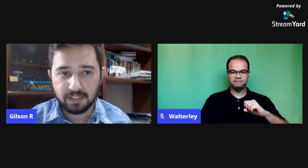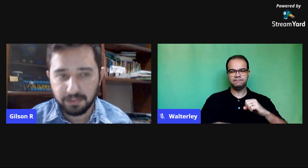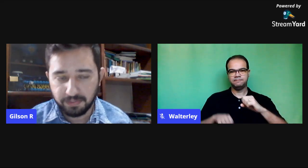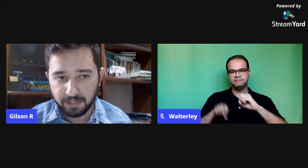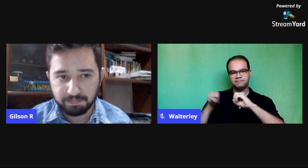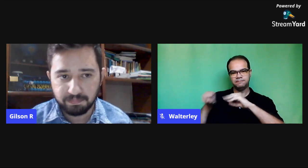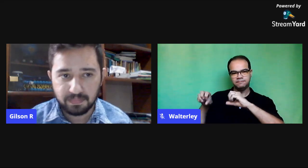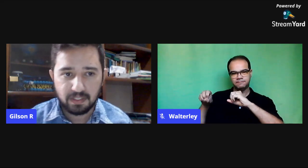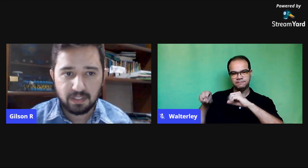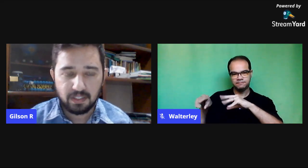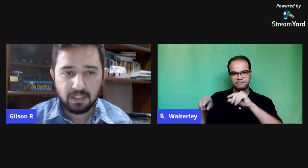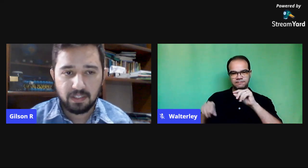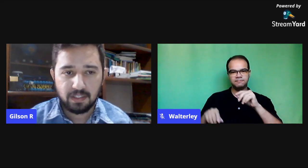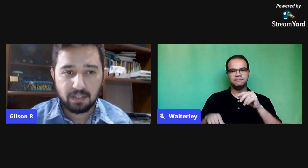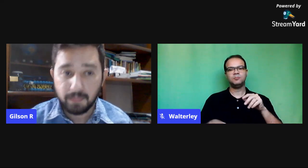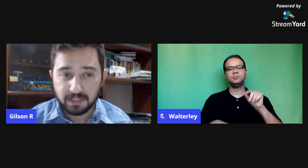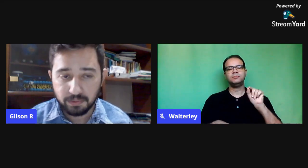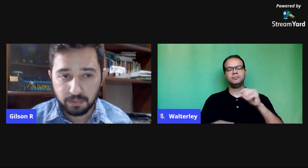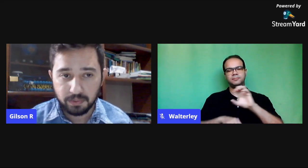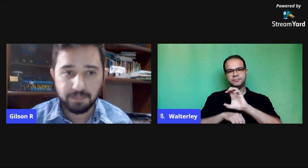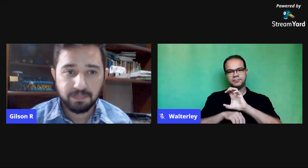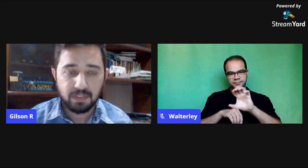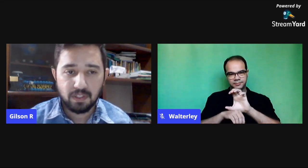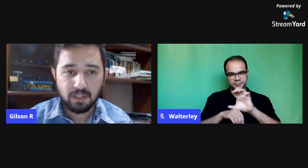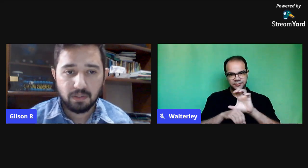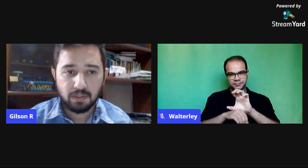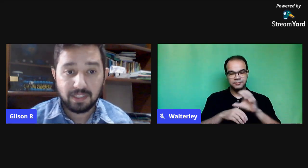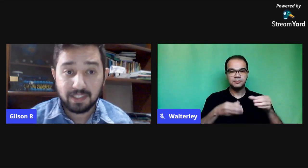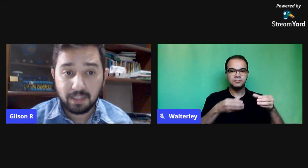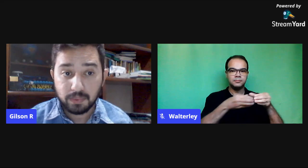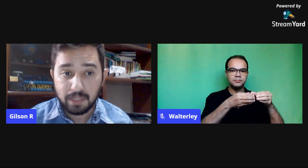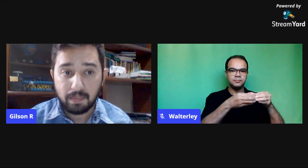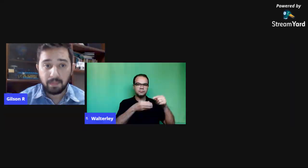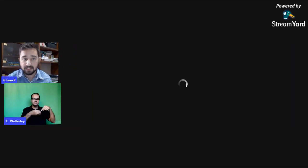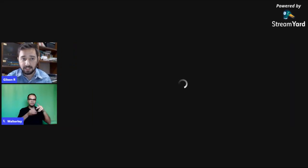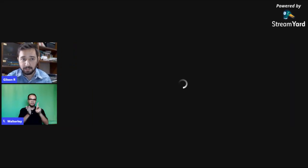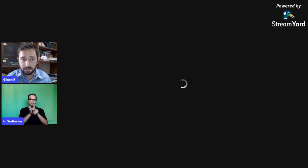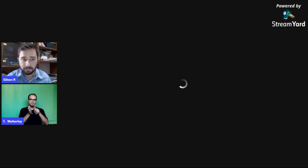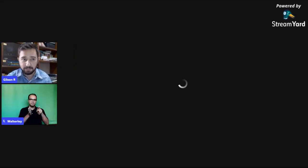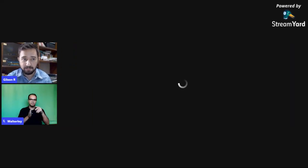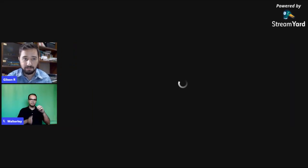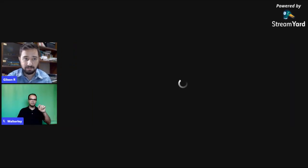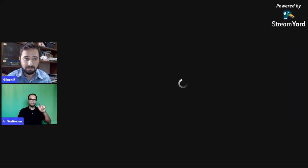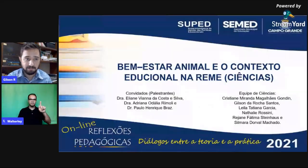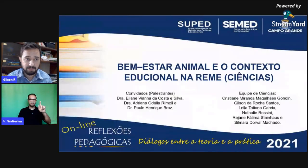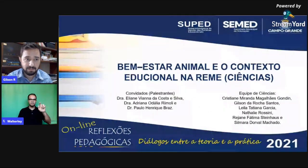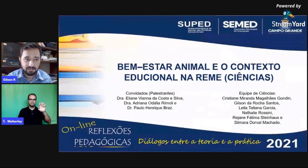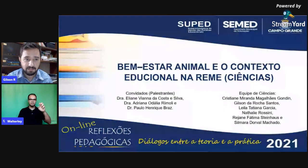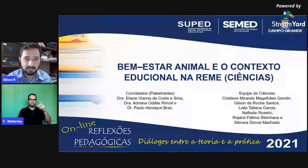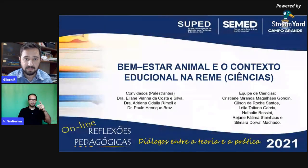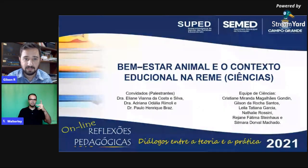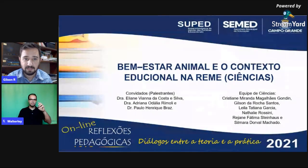ciências da GFEM. E na formação de hoje, nós trataremos do tema bem-estar animal.